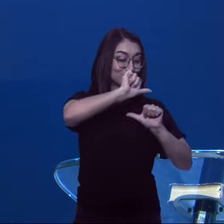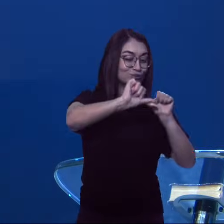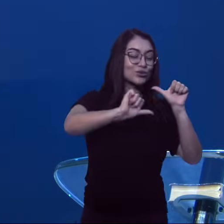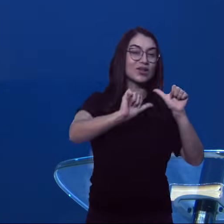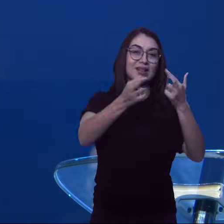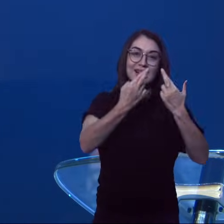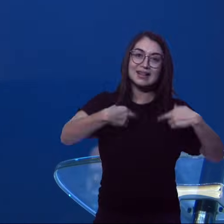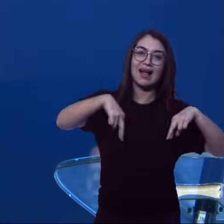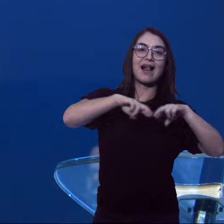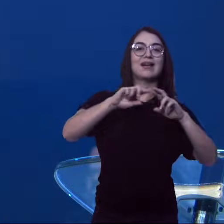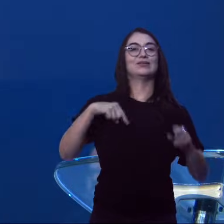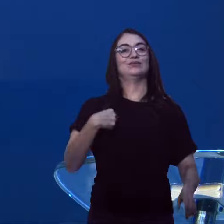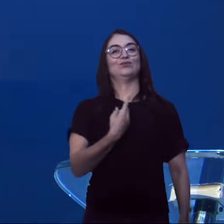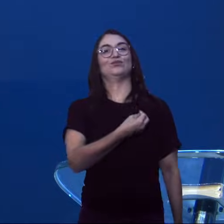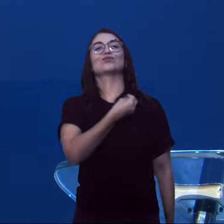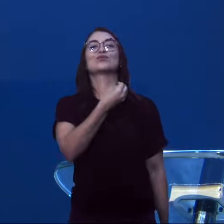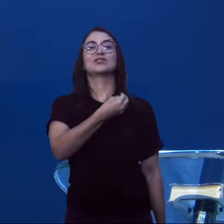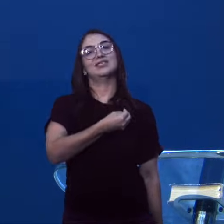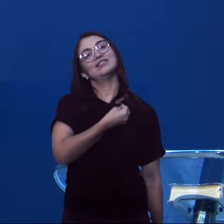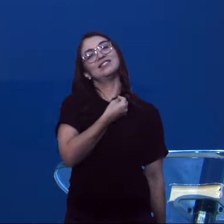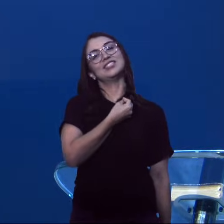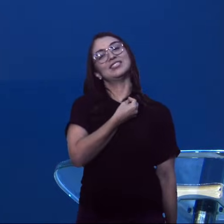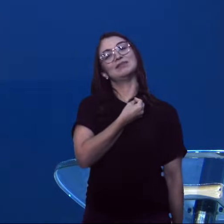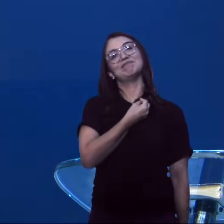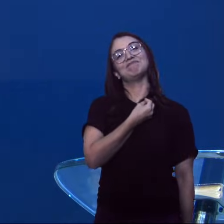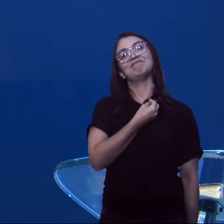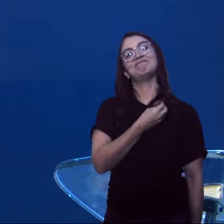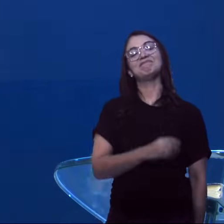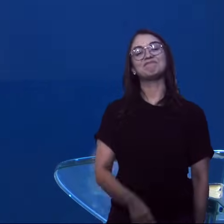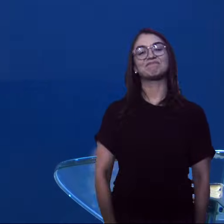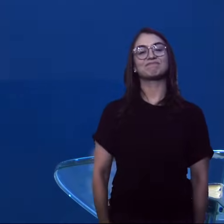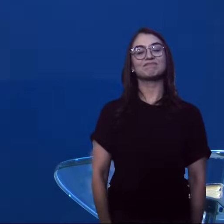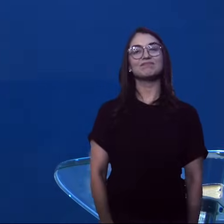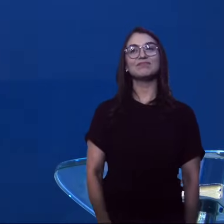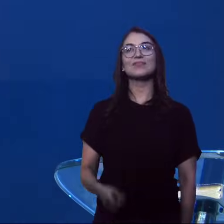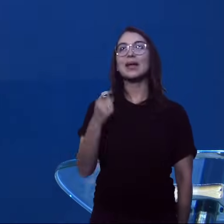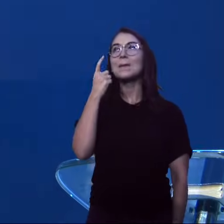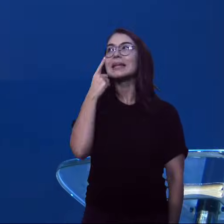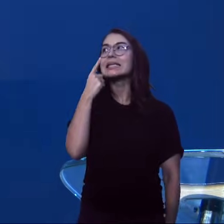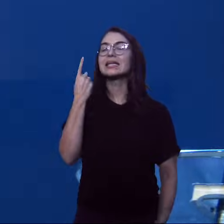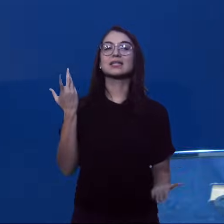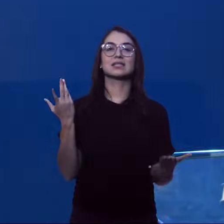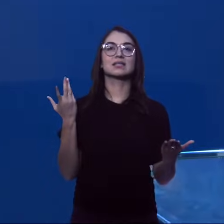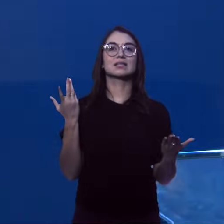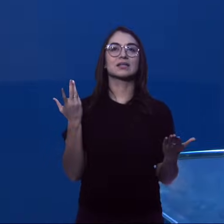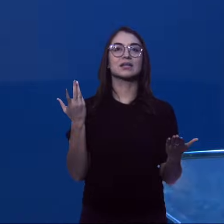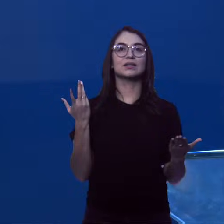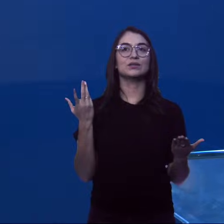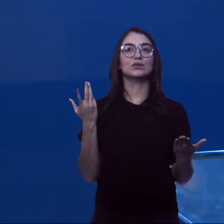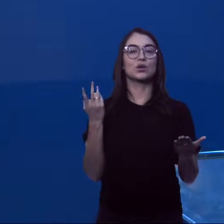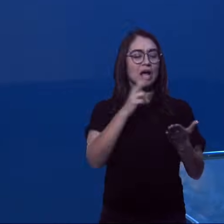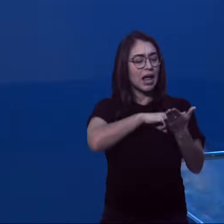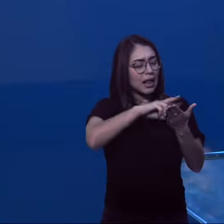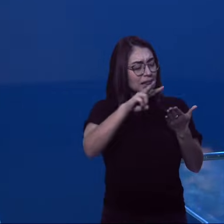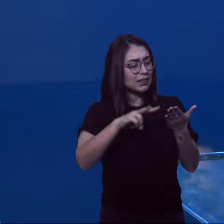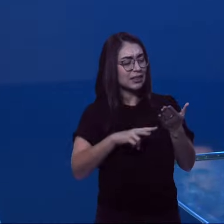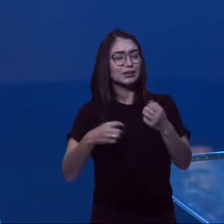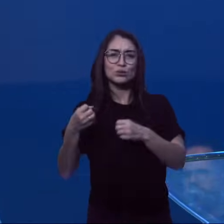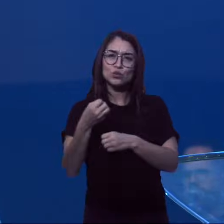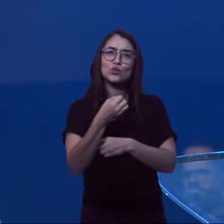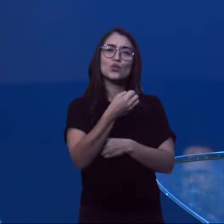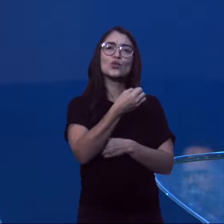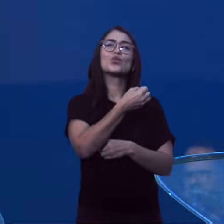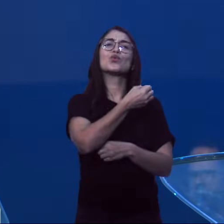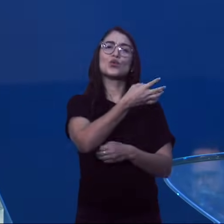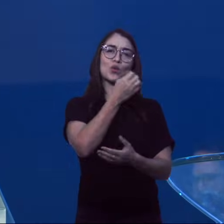nesse templo ambulante. É interessante que você vê no Novo Testamento todos os conselhos